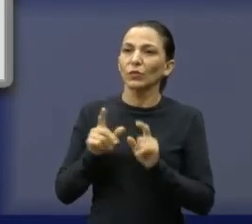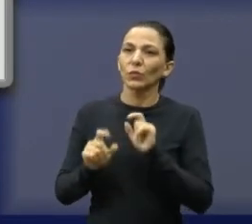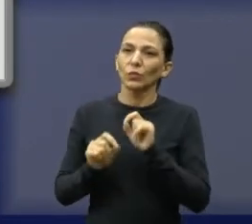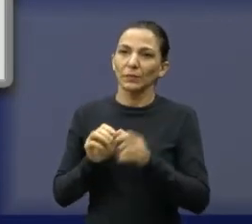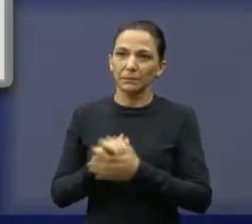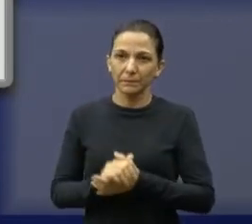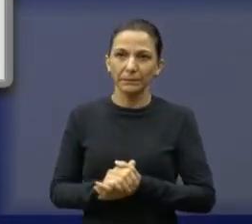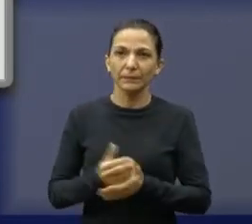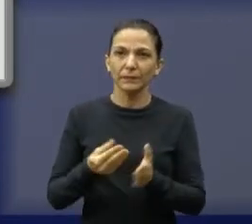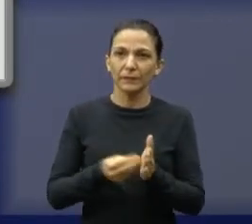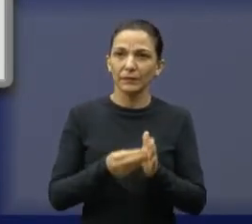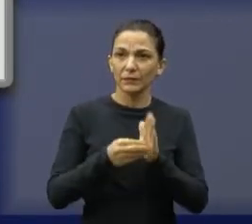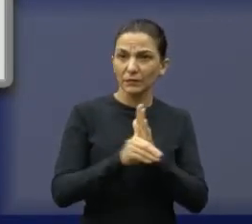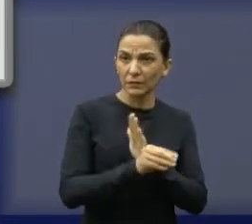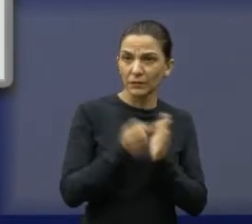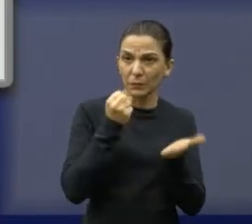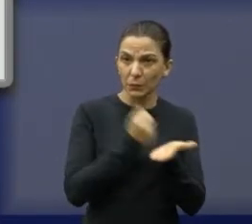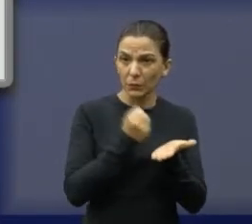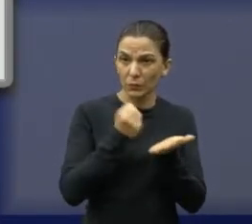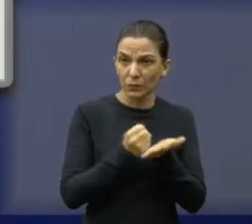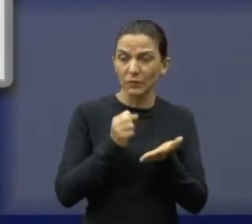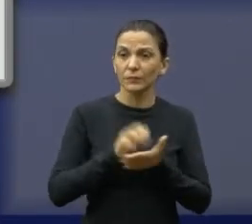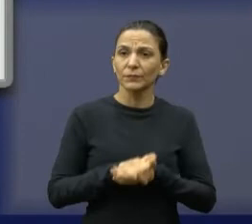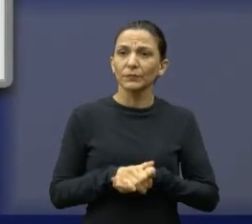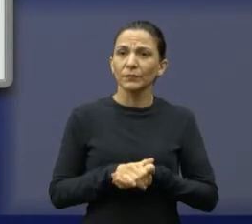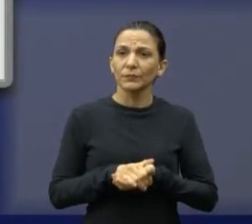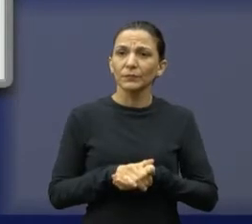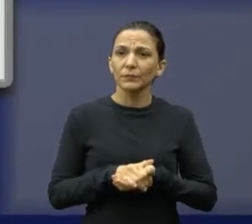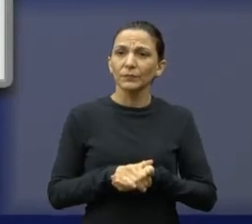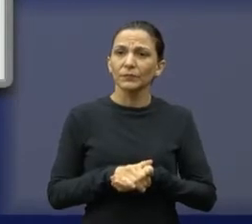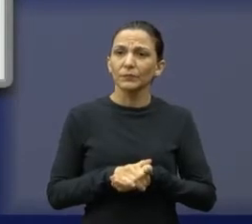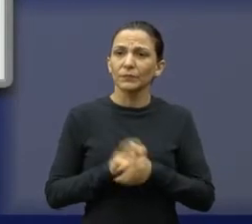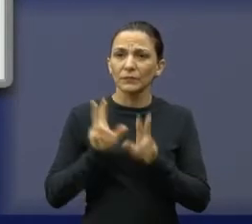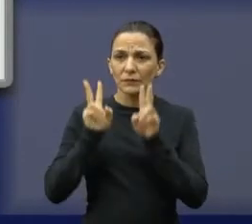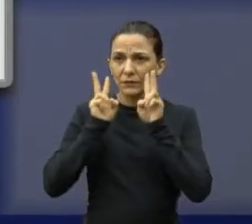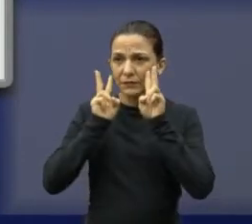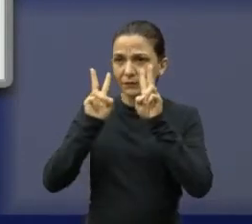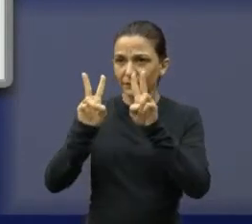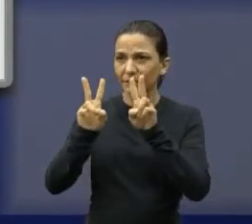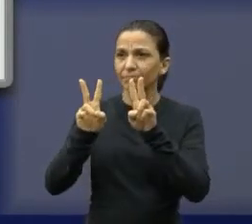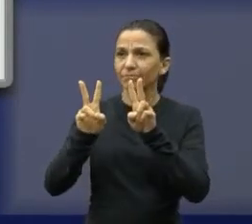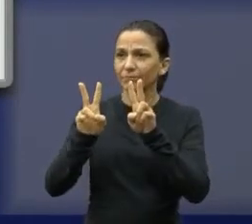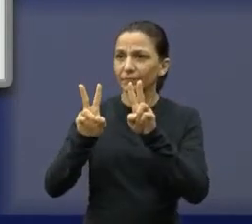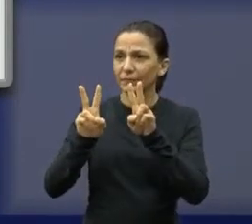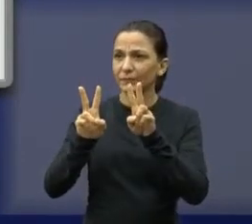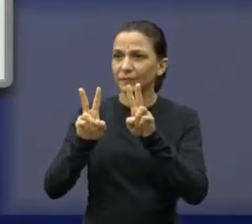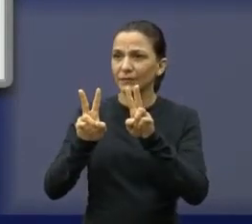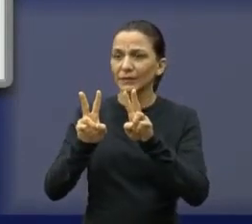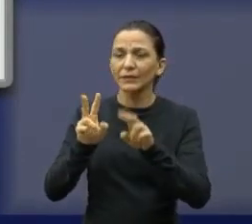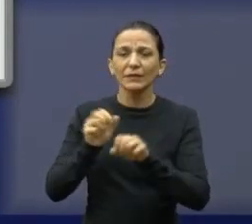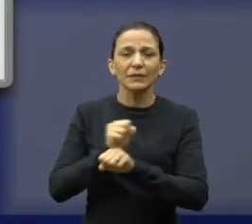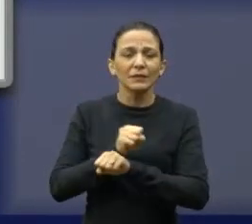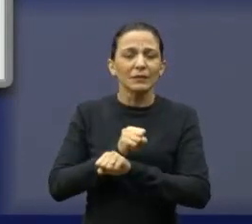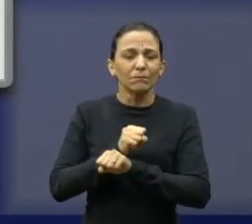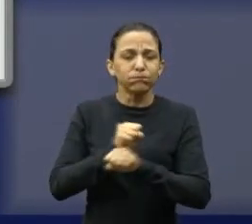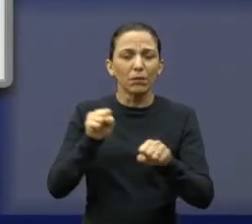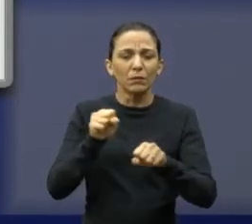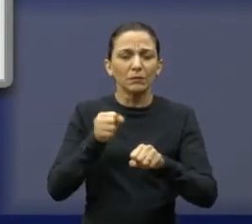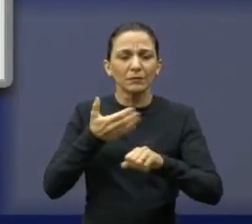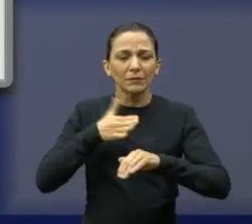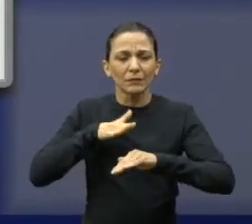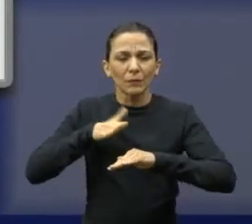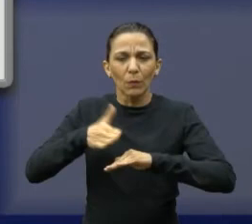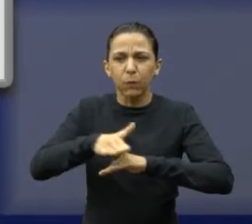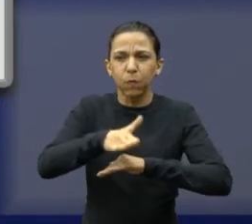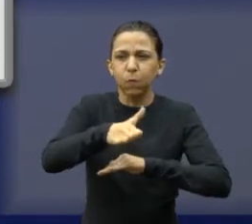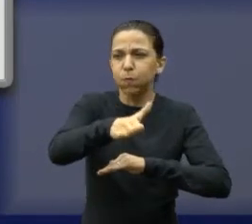por favor. A indicação está aí protocolada. Está lá. Olha, ela está intransitável. Ela está como...